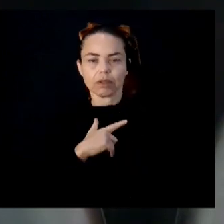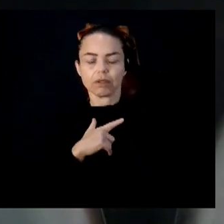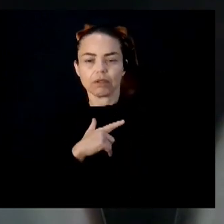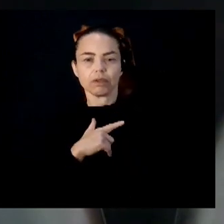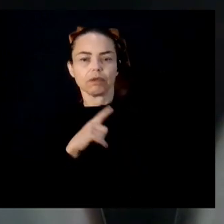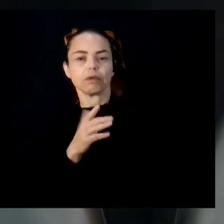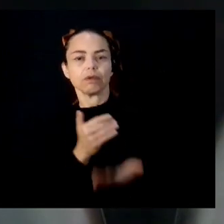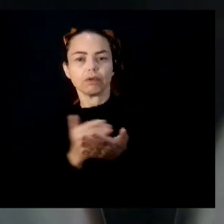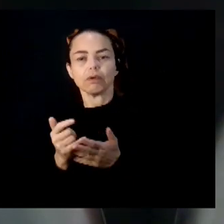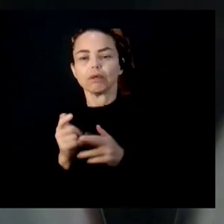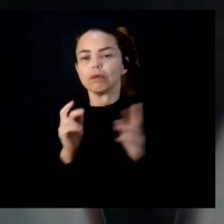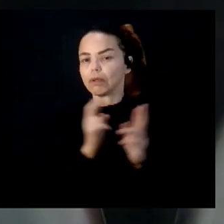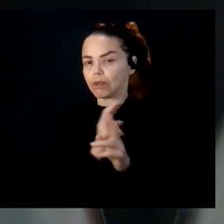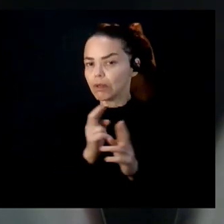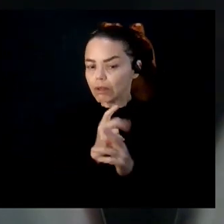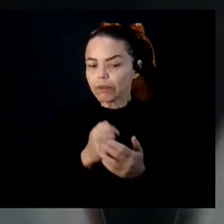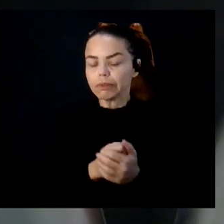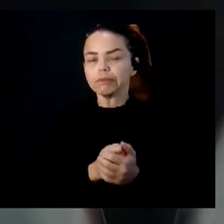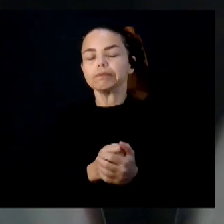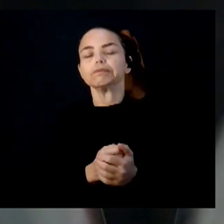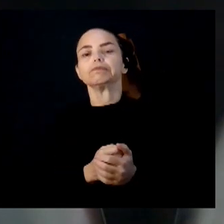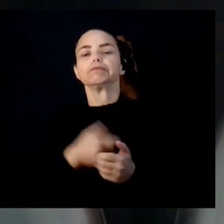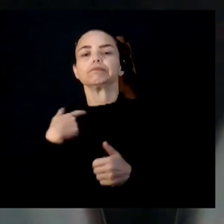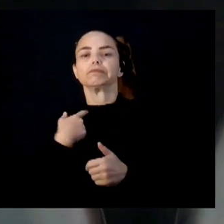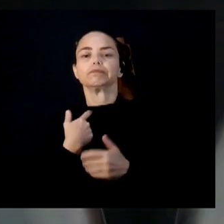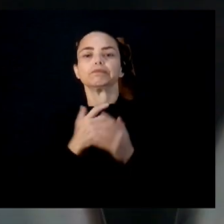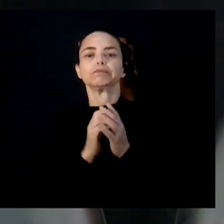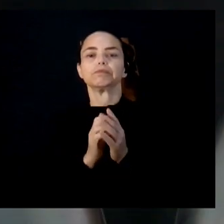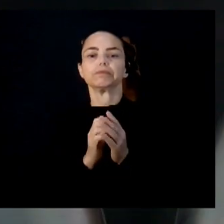da minha relação. Quando a gente entra